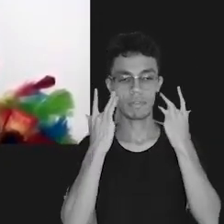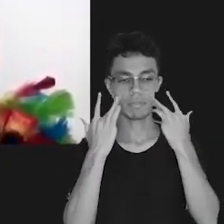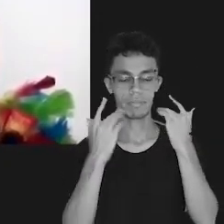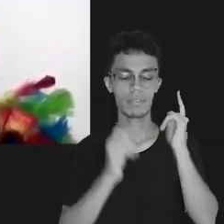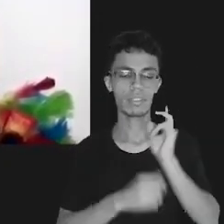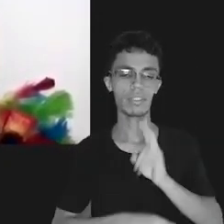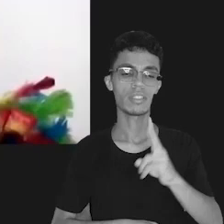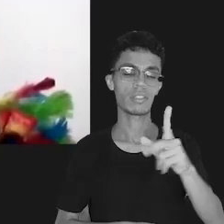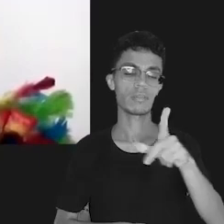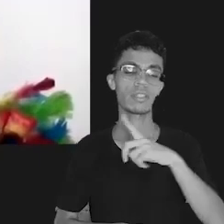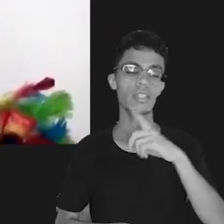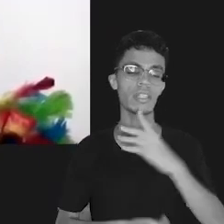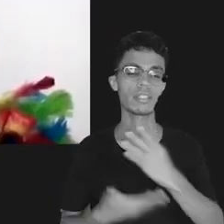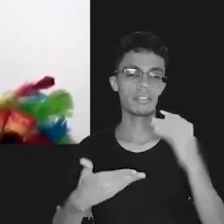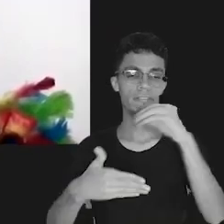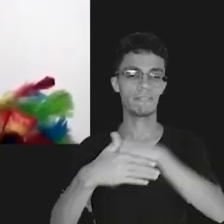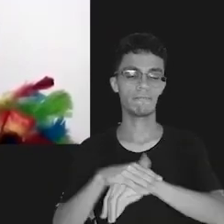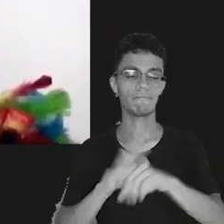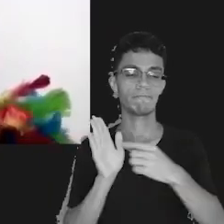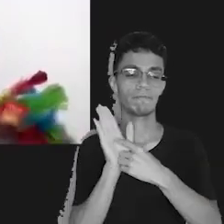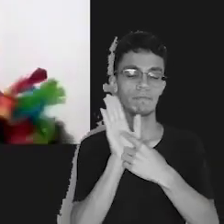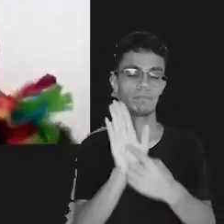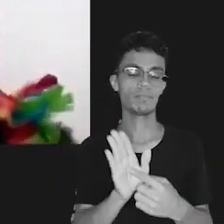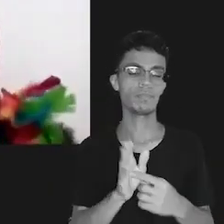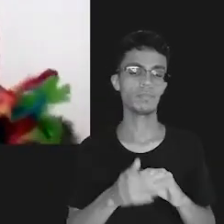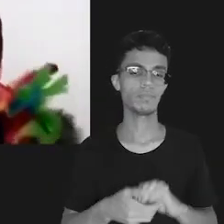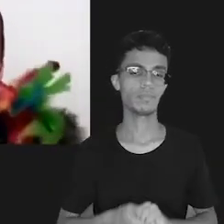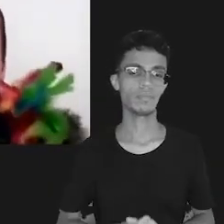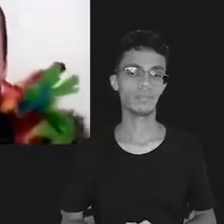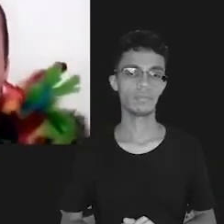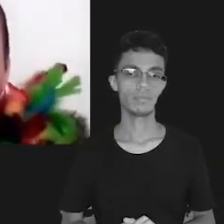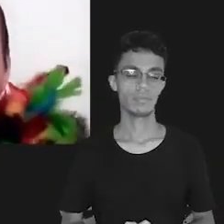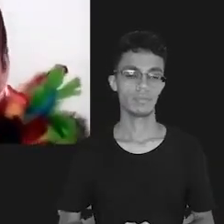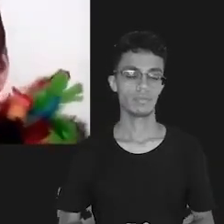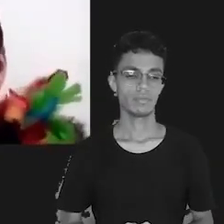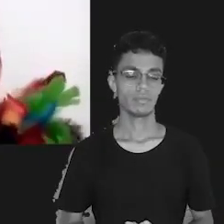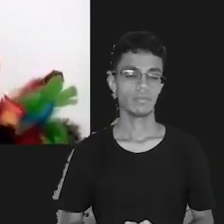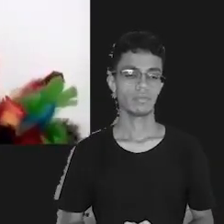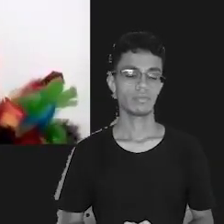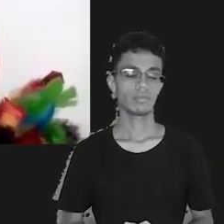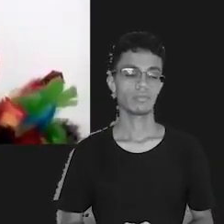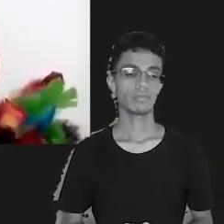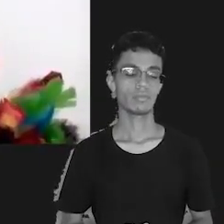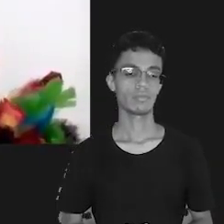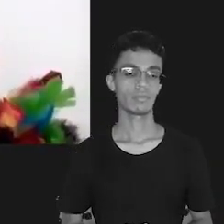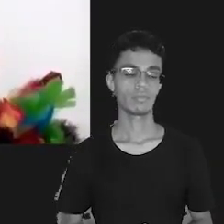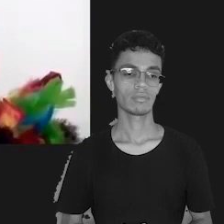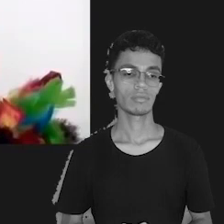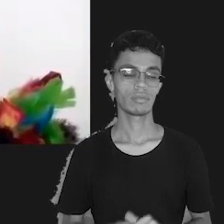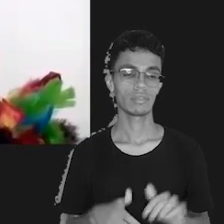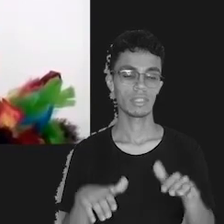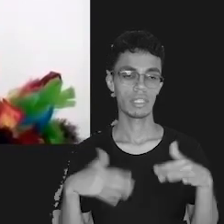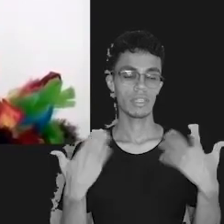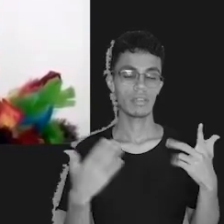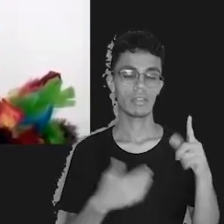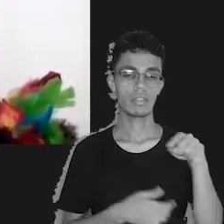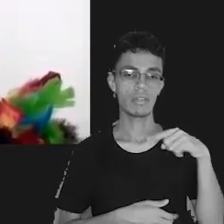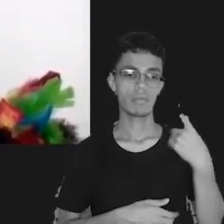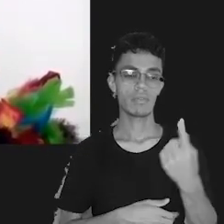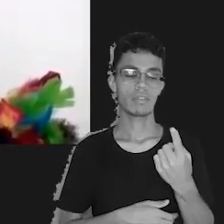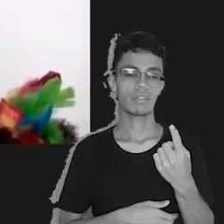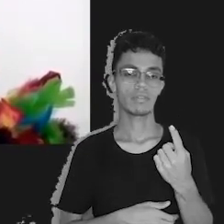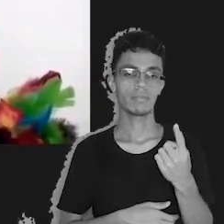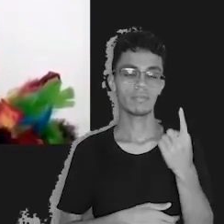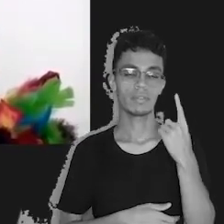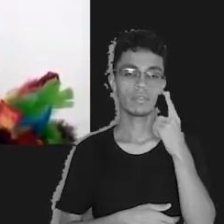Hilda. Vem aparecendo bastante. Então, a gente vai ver, especialmente